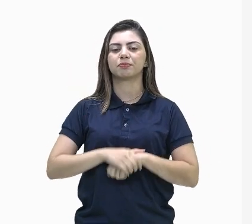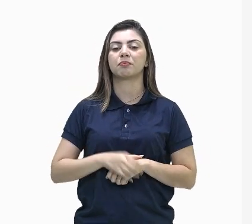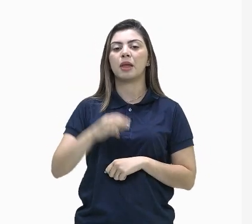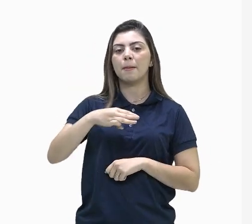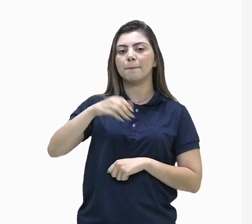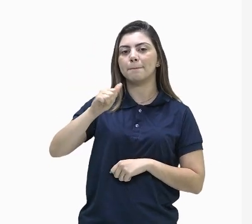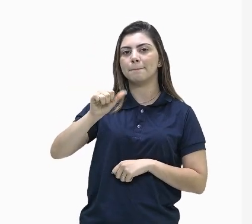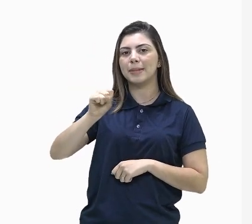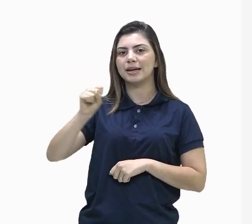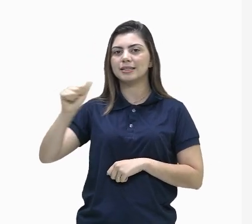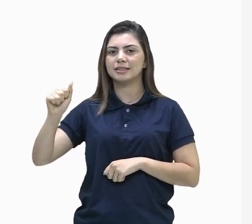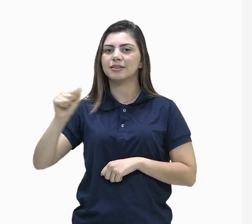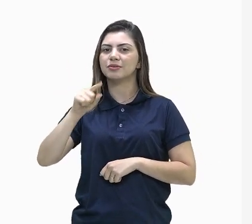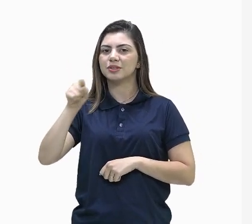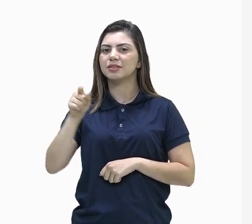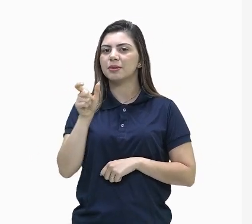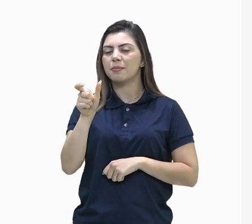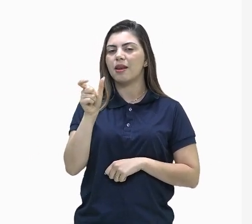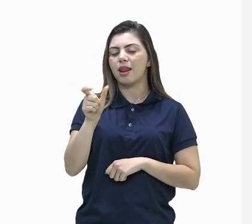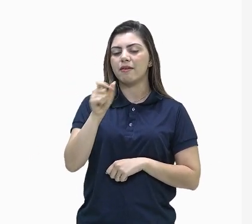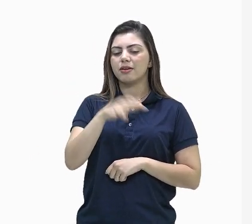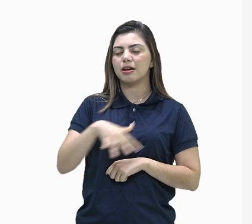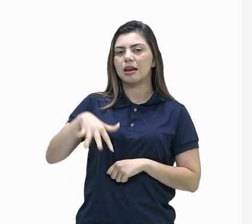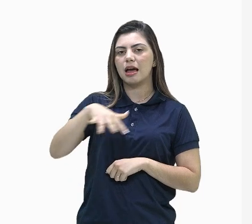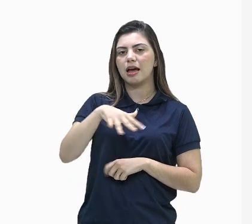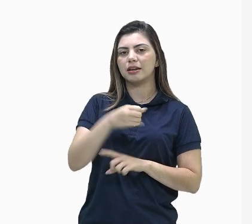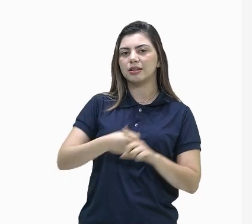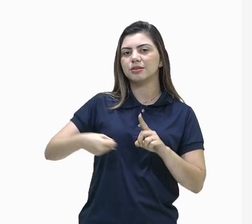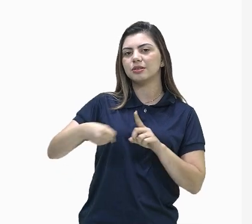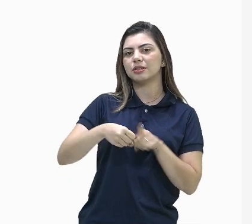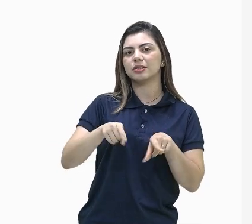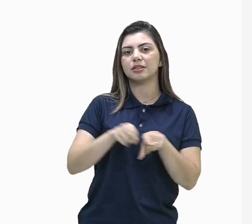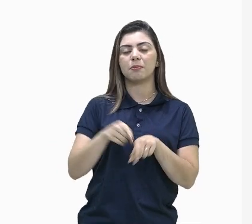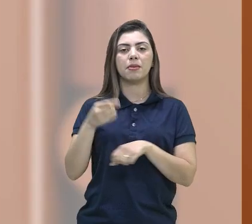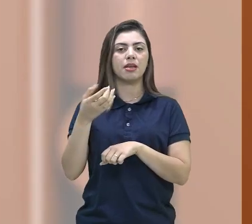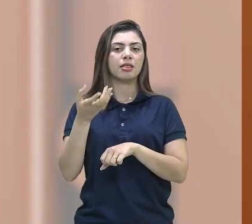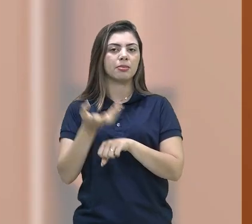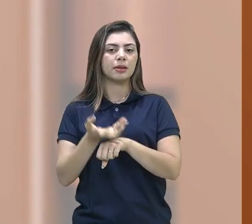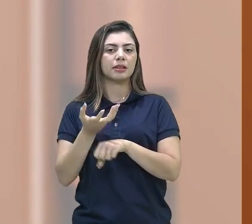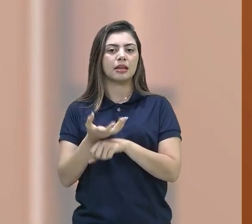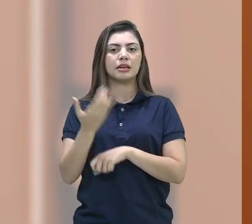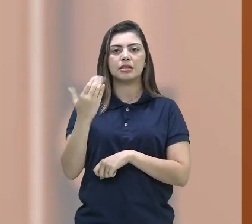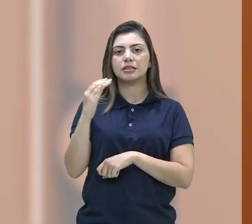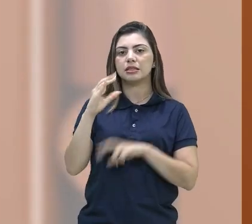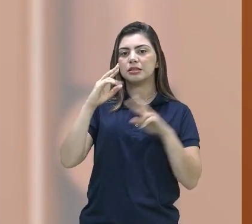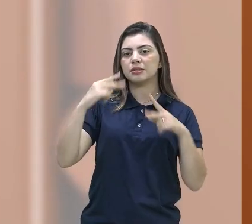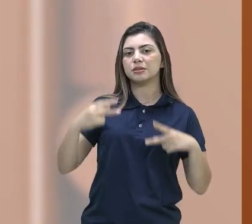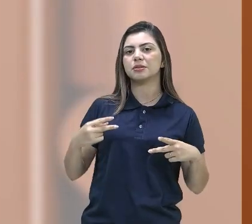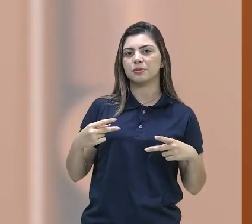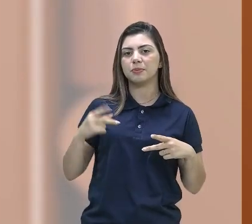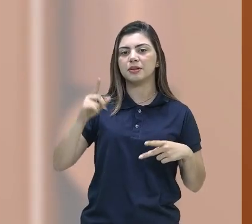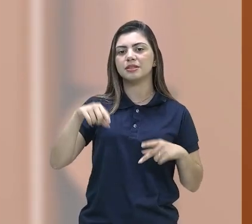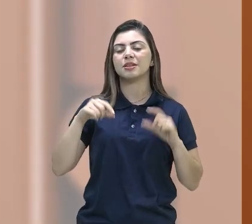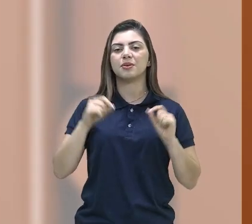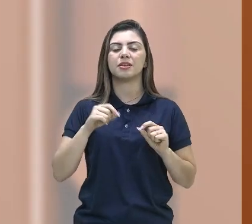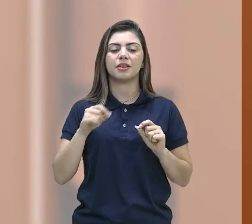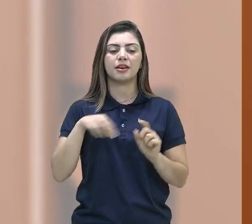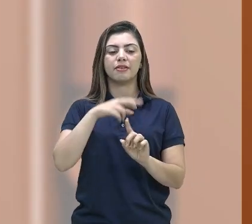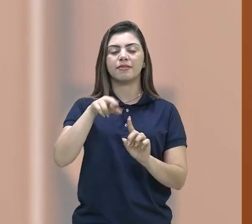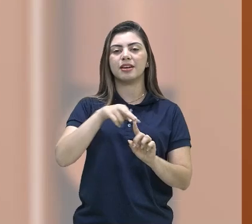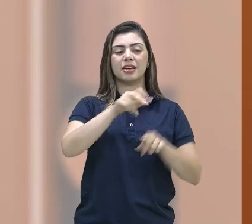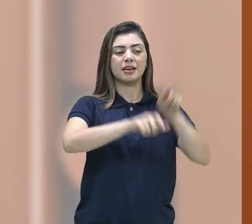massa aqui em sociologia e nas ciências humanas. São as pessoas, é